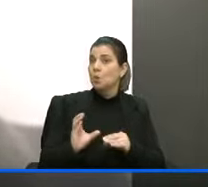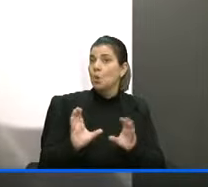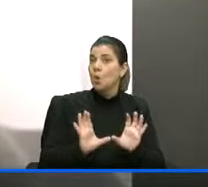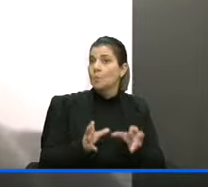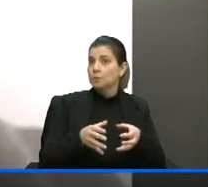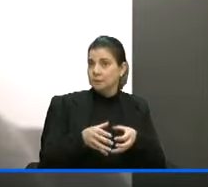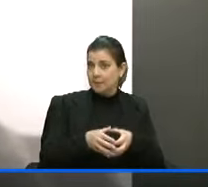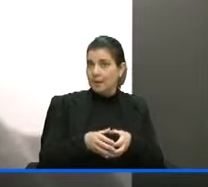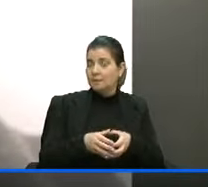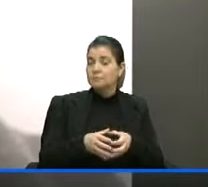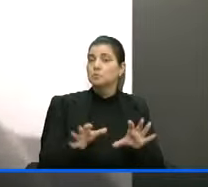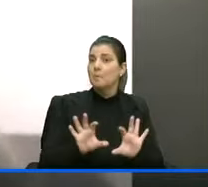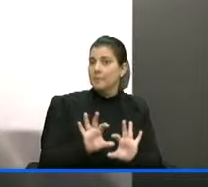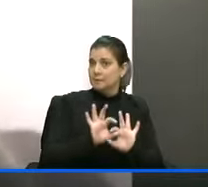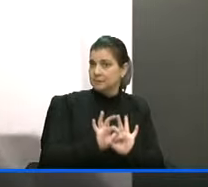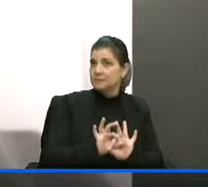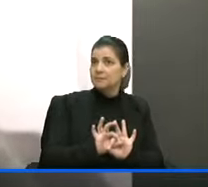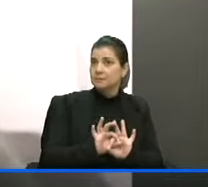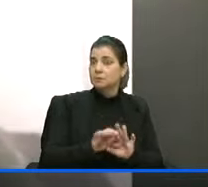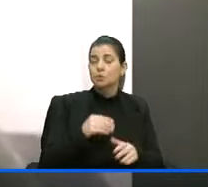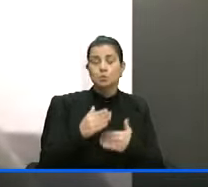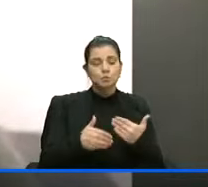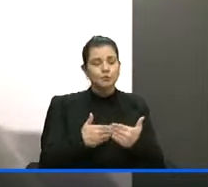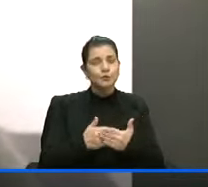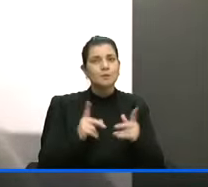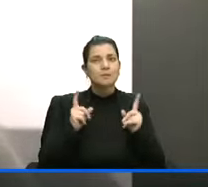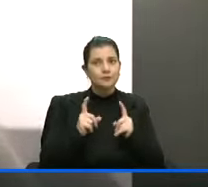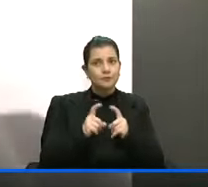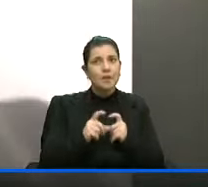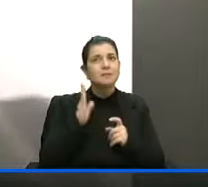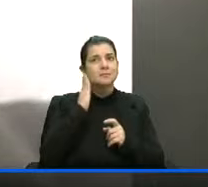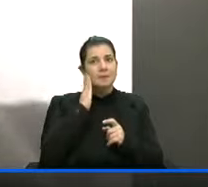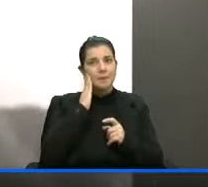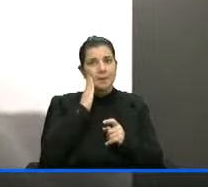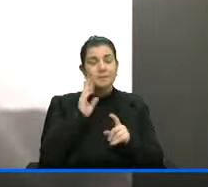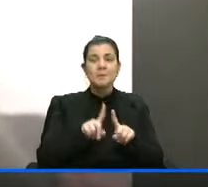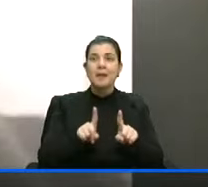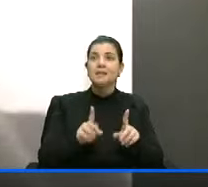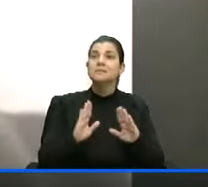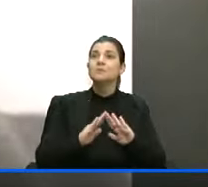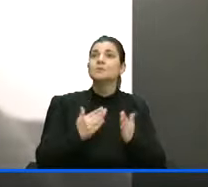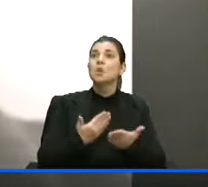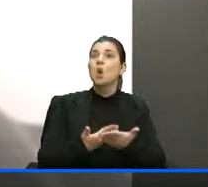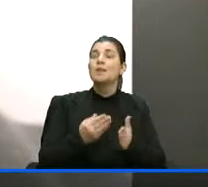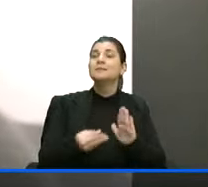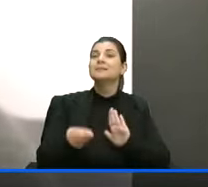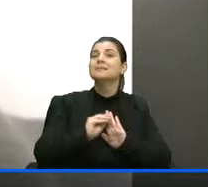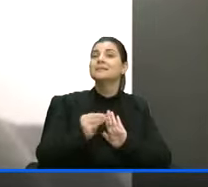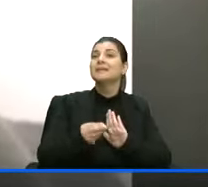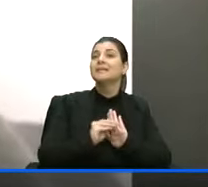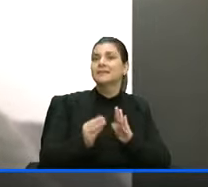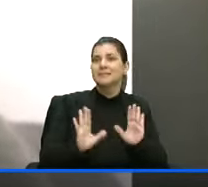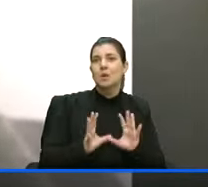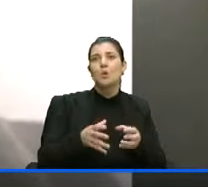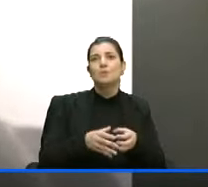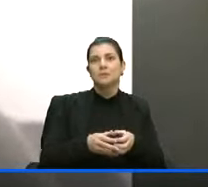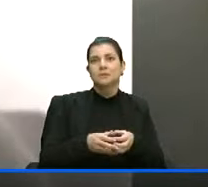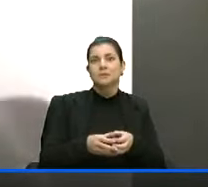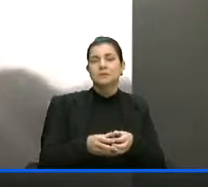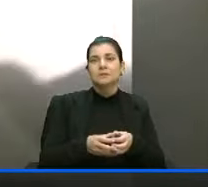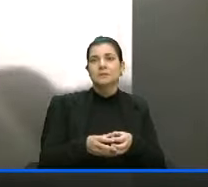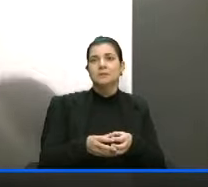comunitárias que têm parceria, né, com todas as dificuldades que a gente sabe, mas são escolas inseridas nas suas comunidades. Agora, nós vamos pegar